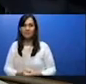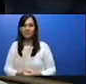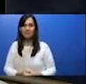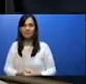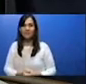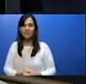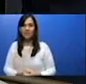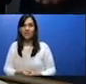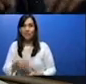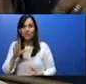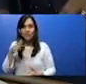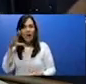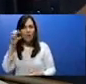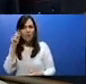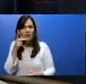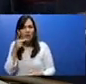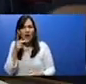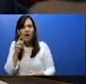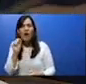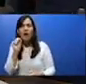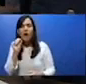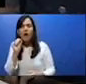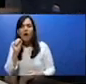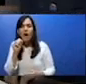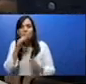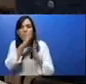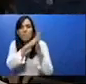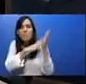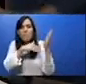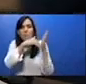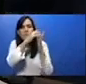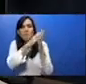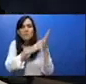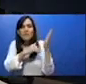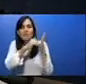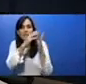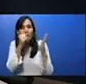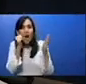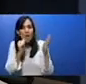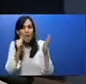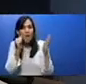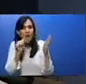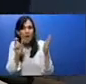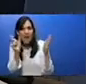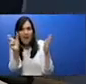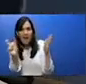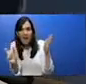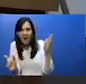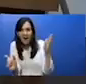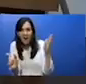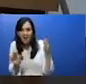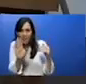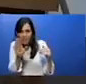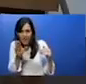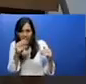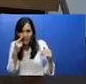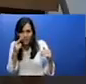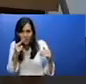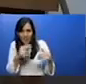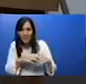Crianças, vocês já ouviram falar dessa pintura dessa mulher do século XVI? Alguém já